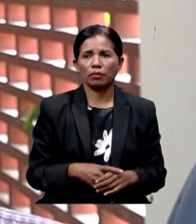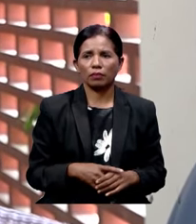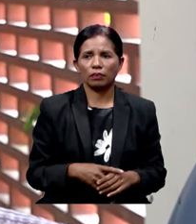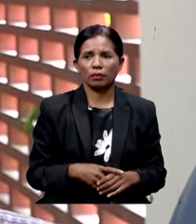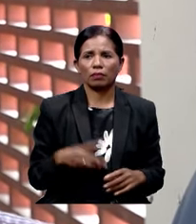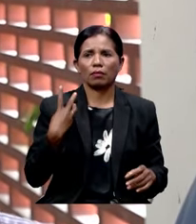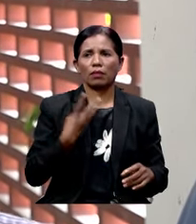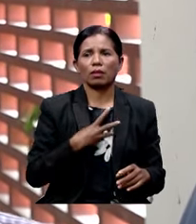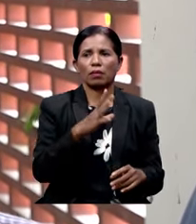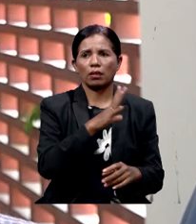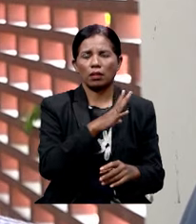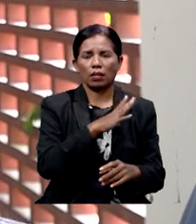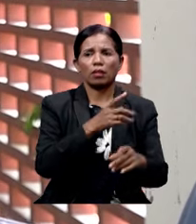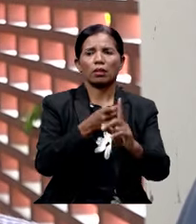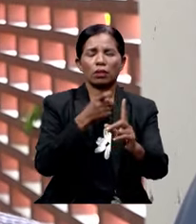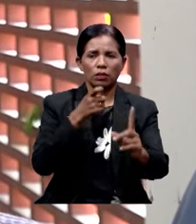Ami hindit, hing usi